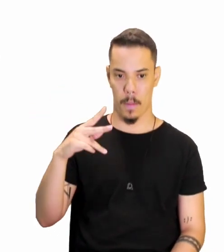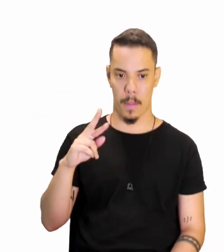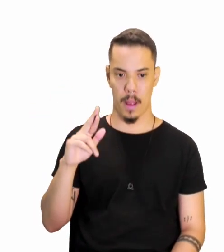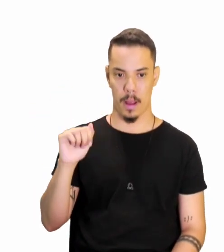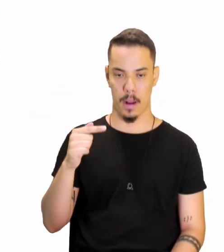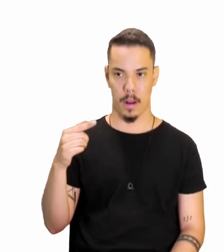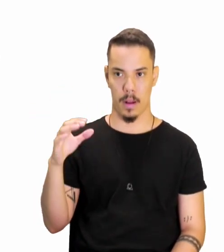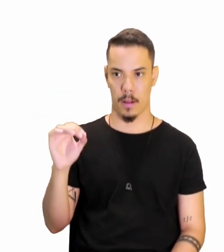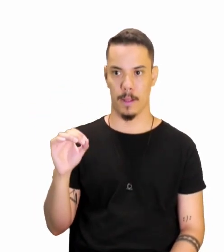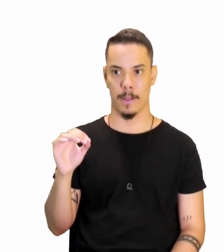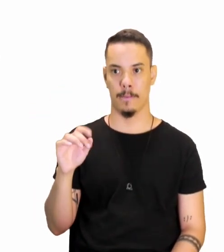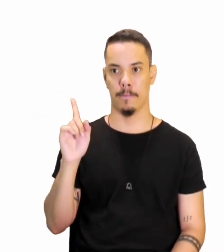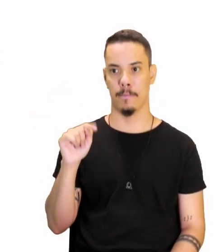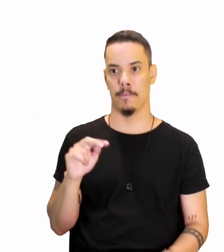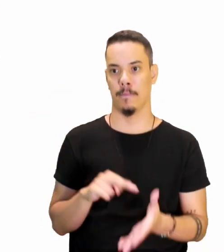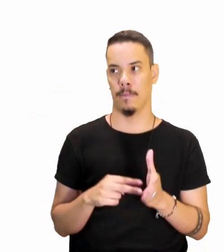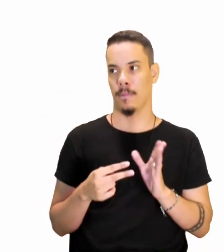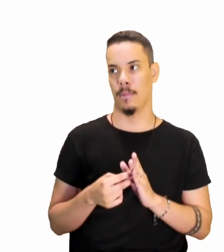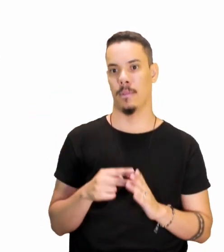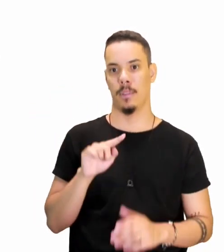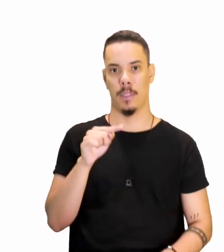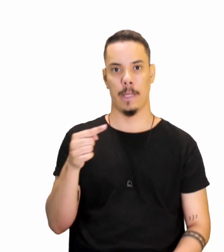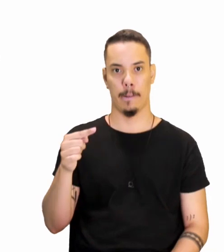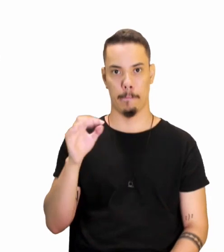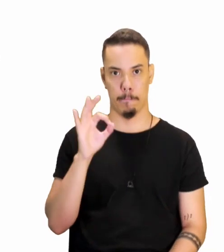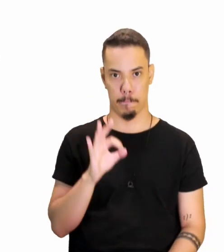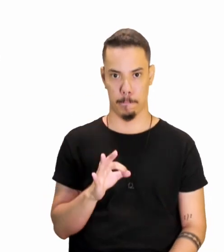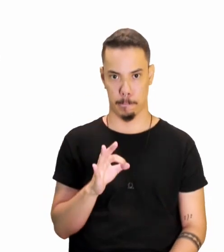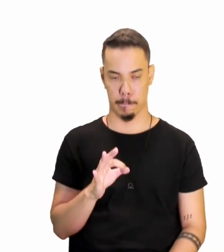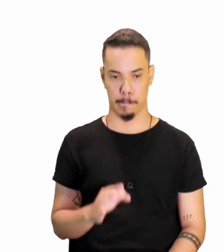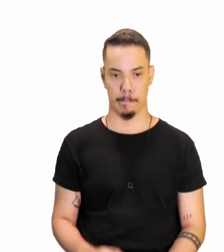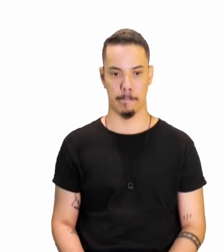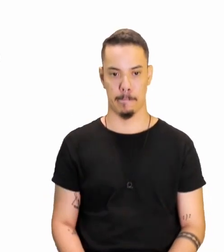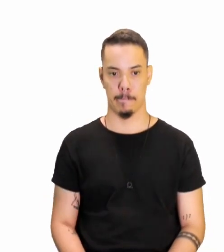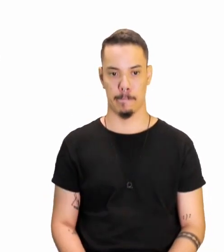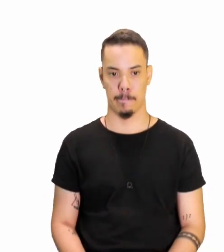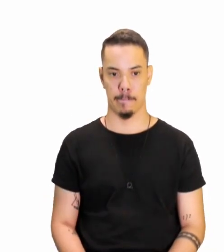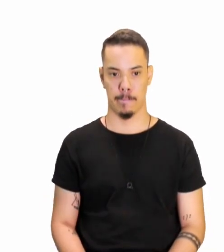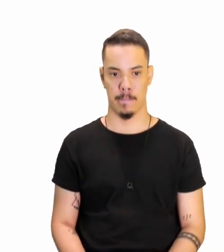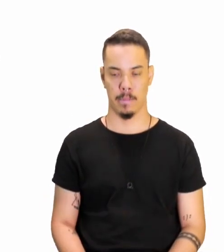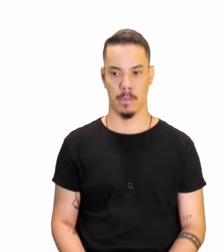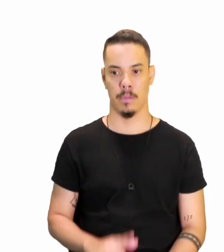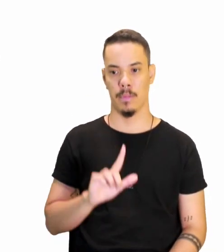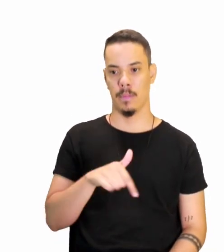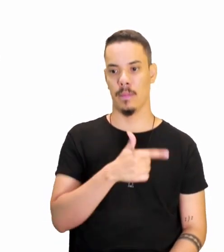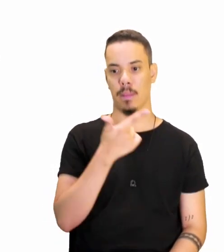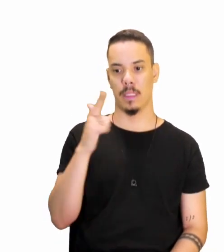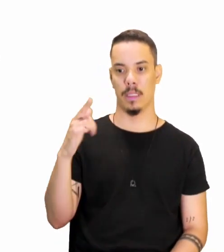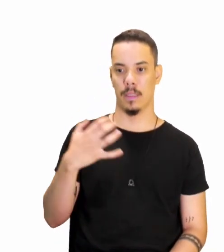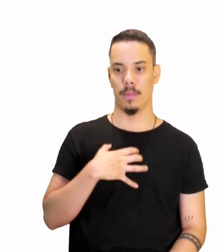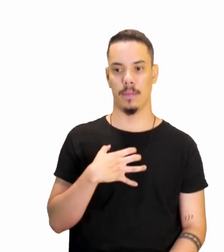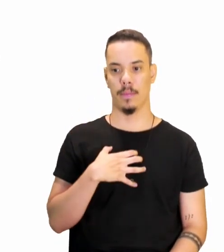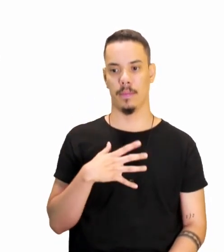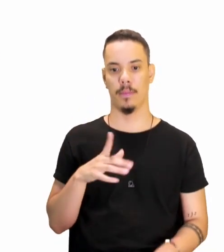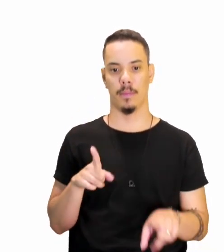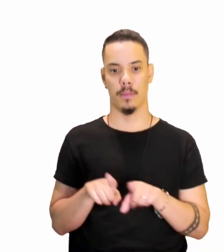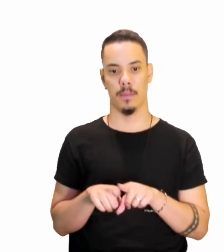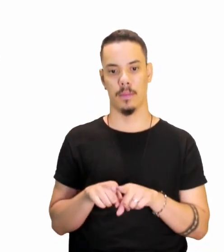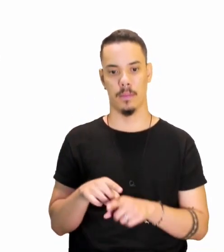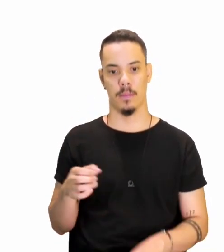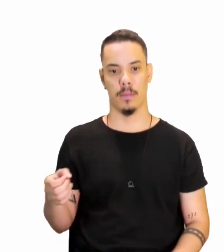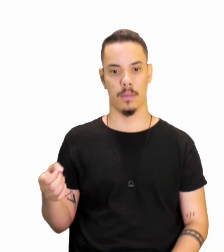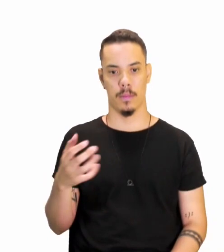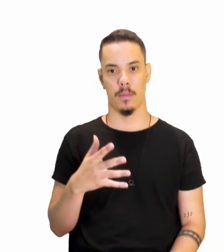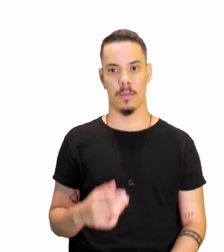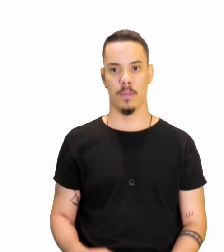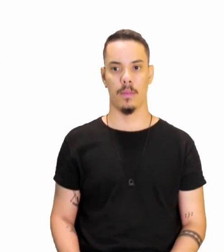comparão, com tio. Belezinha? A outra forma que tá lá, né, que foi